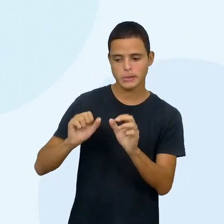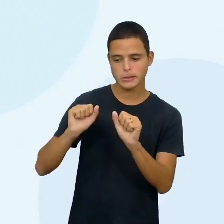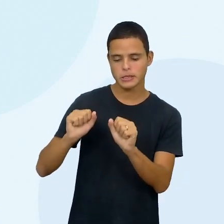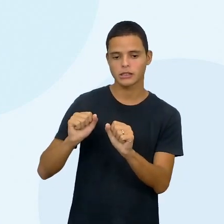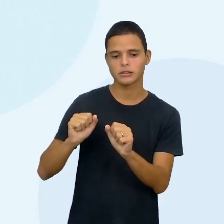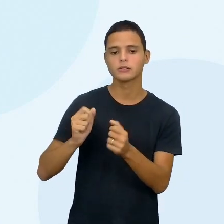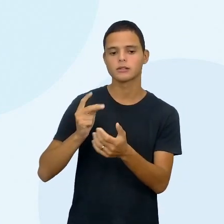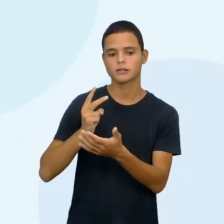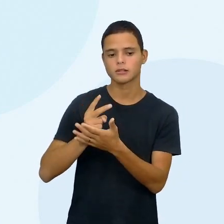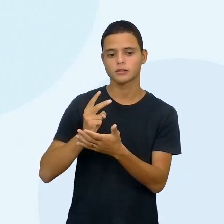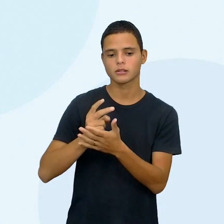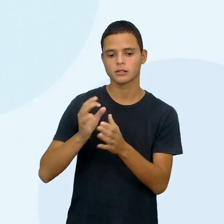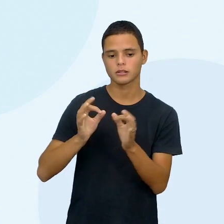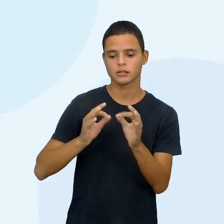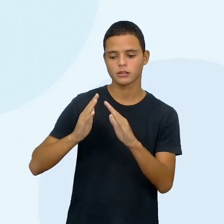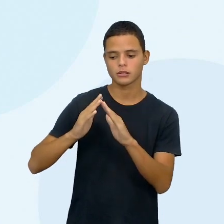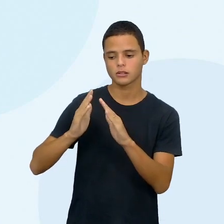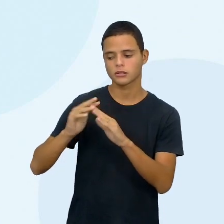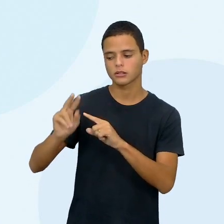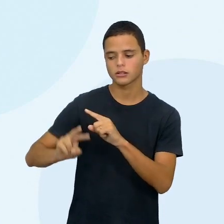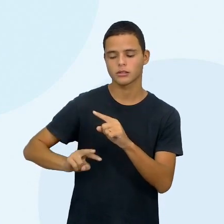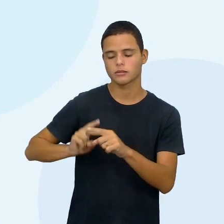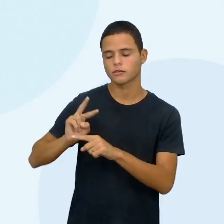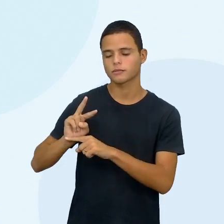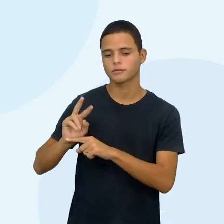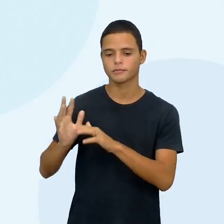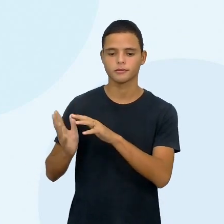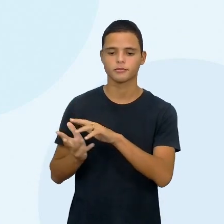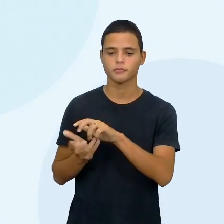aplicado no projeto de casa sustentável.